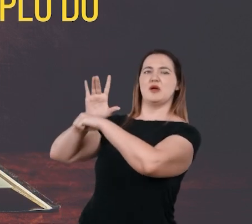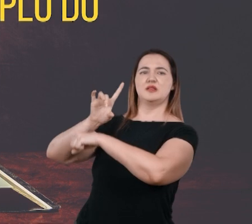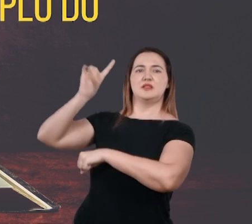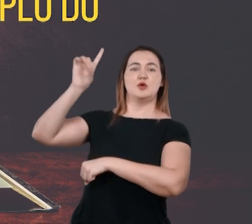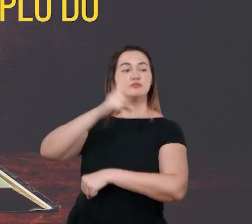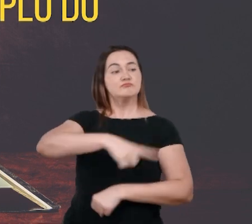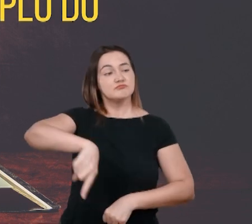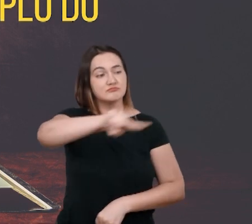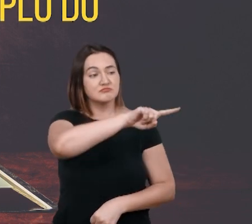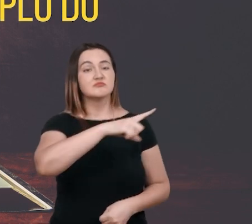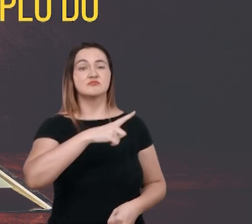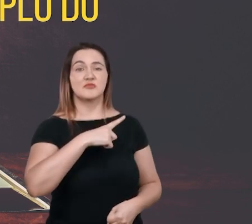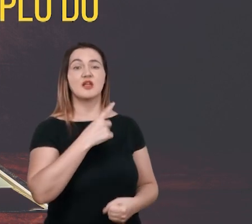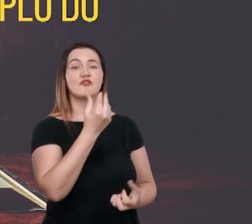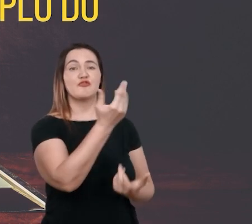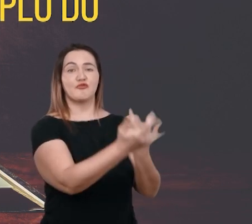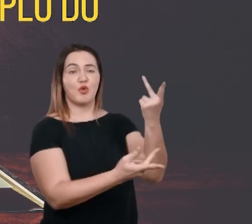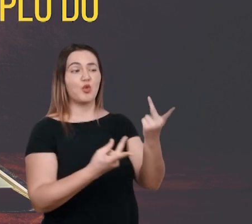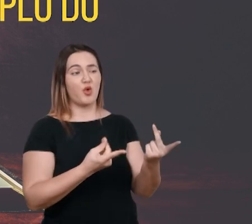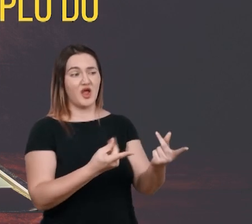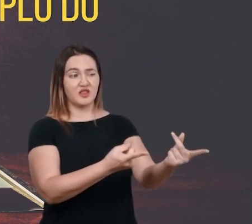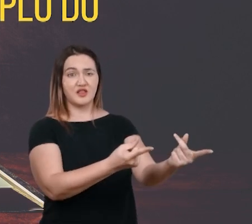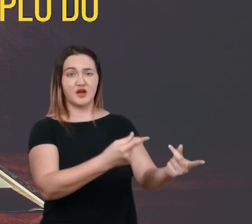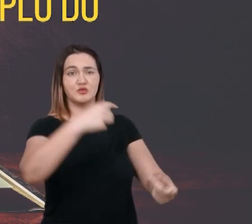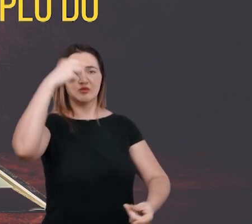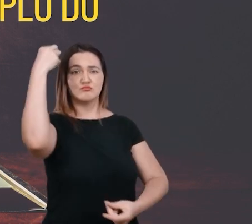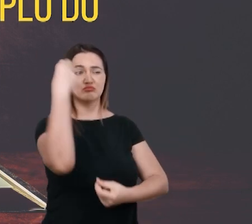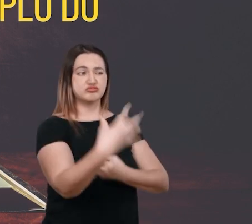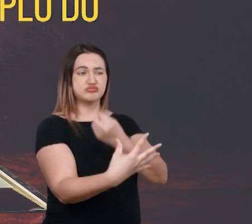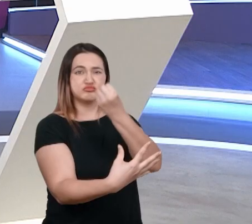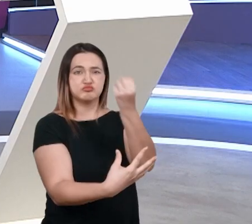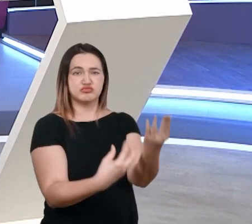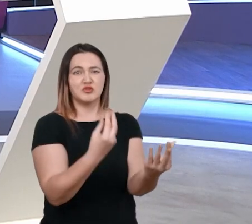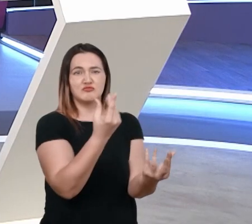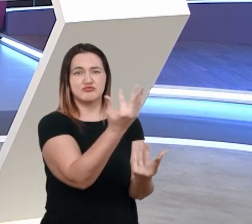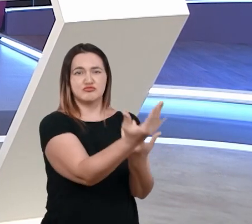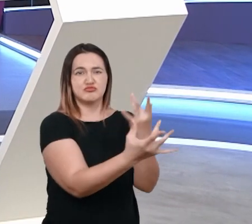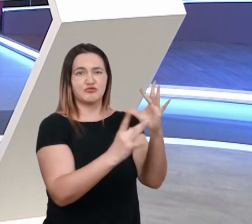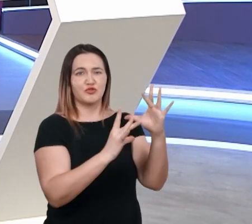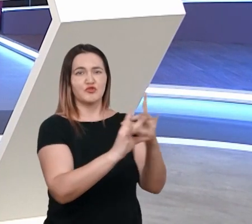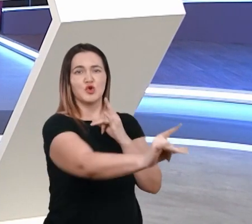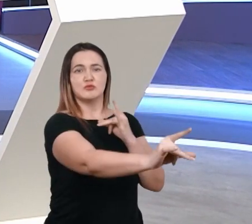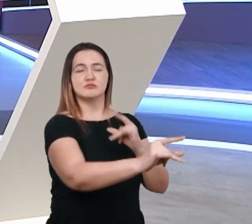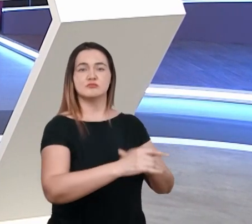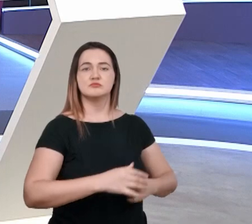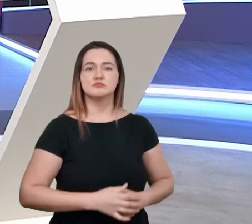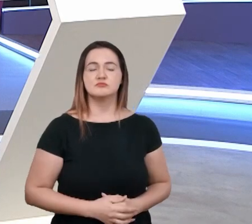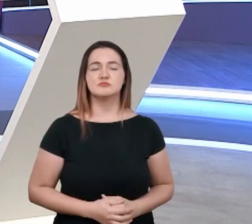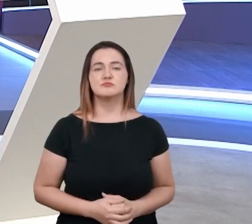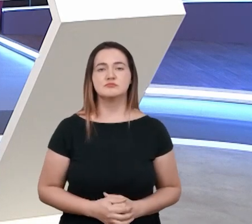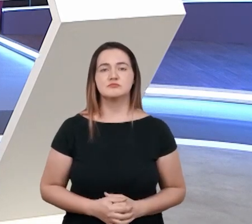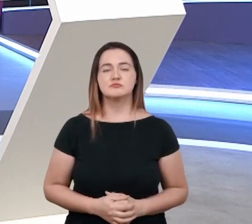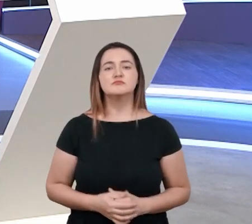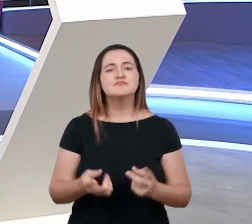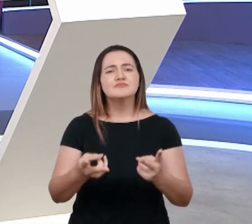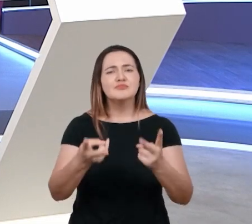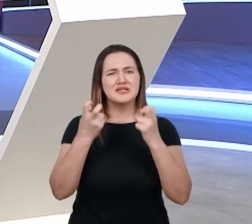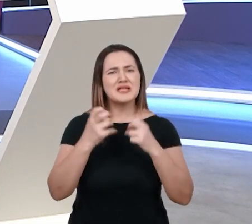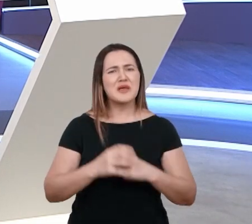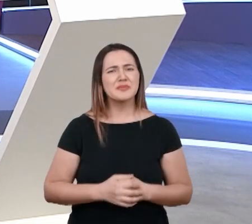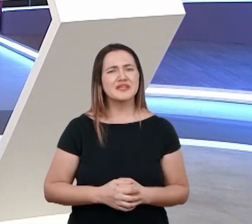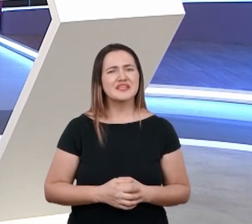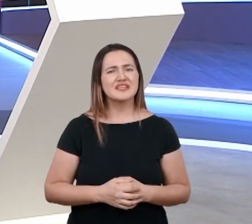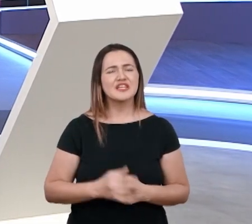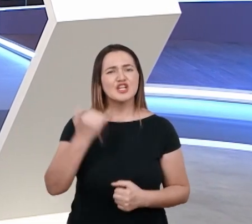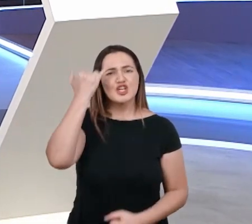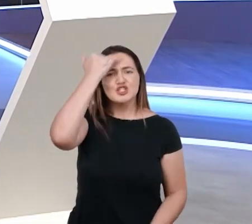postas como exemplo do castigo de um fogo eterno. Essa expressão que aparece aqui em Judas